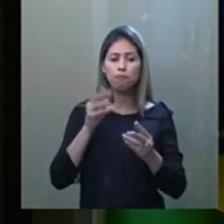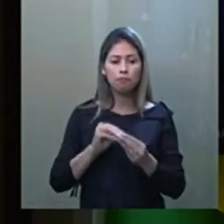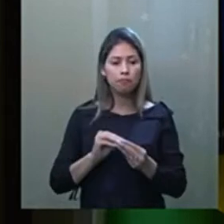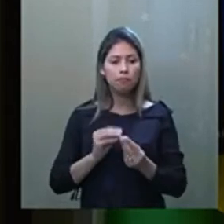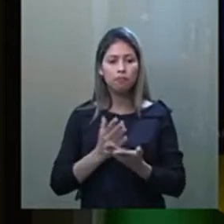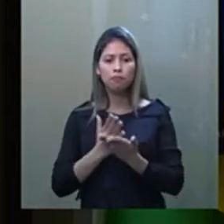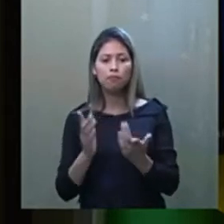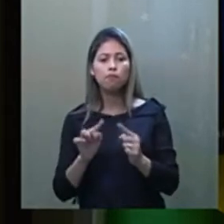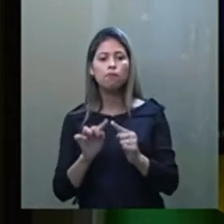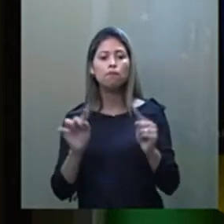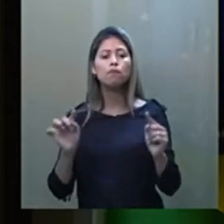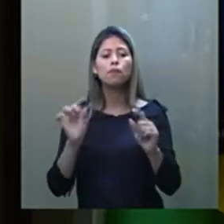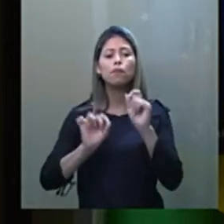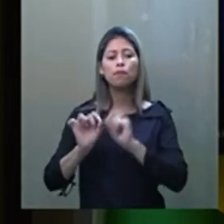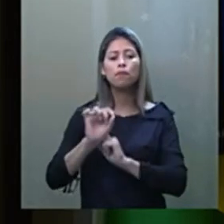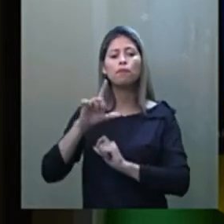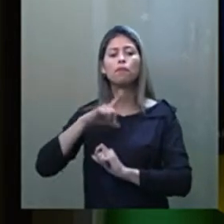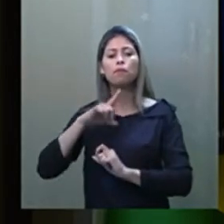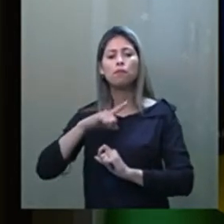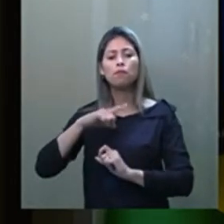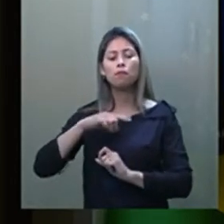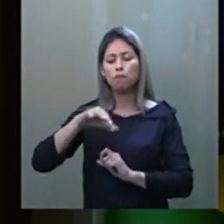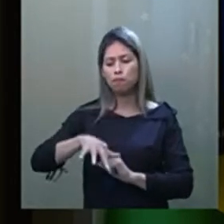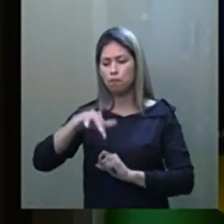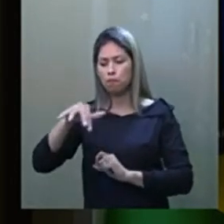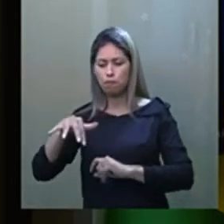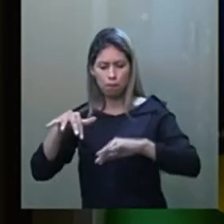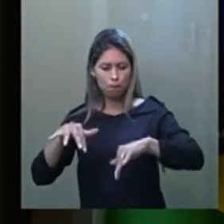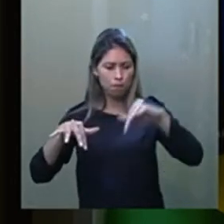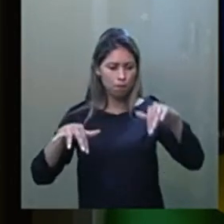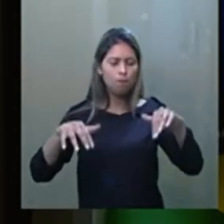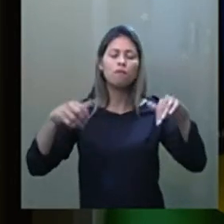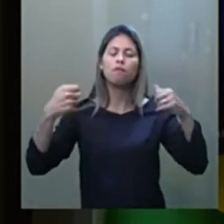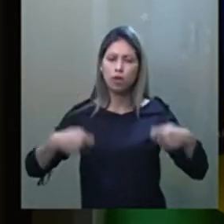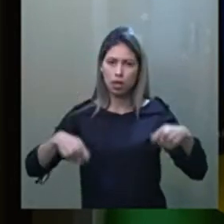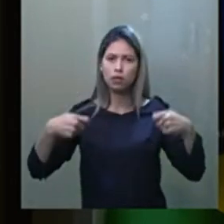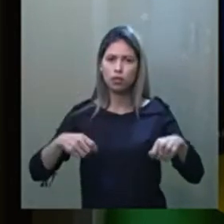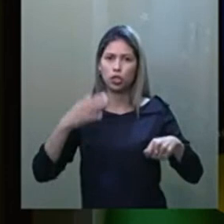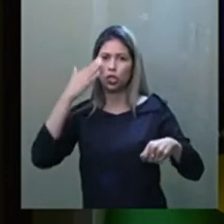Mas essa parcela da população precisa ser ouvida.